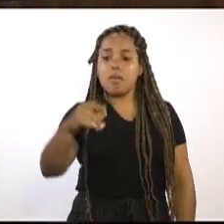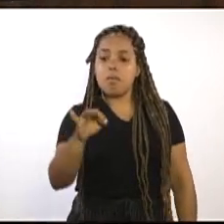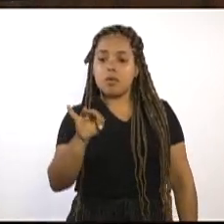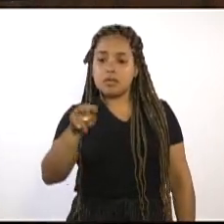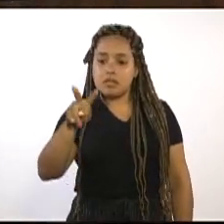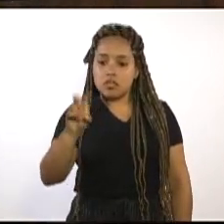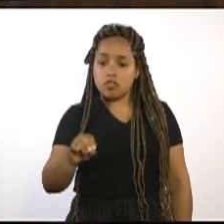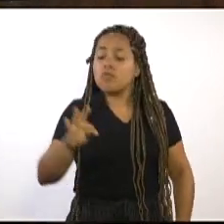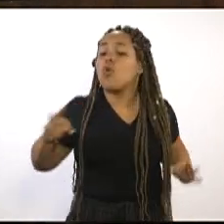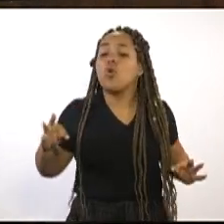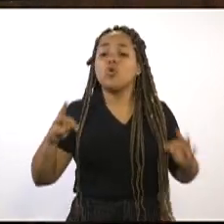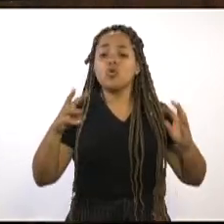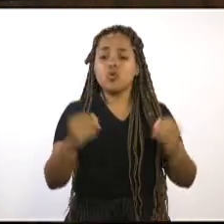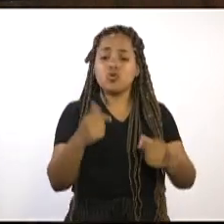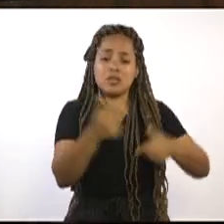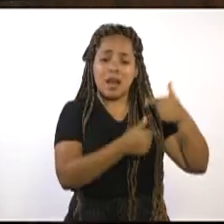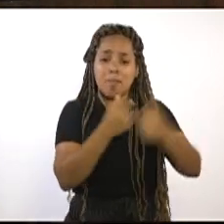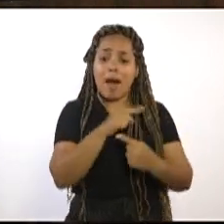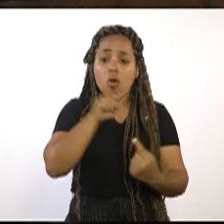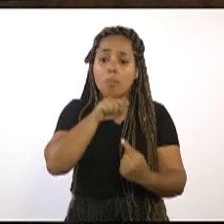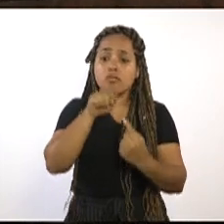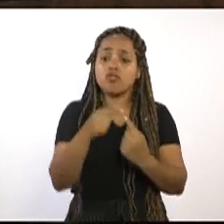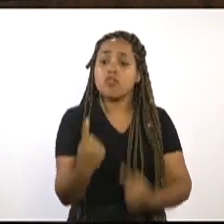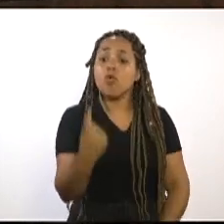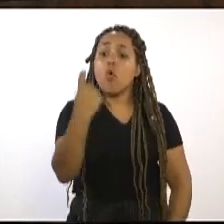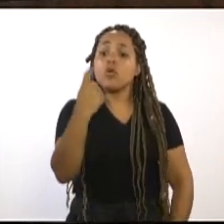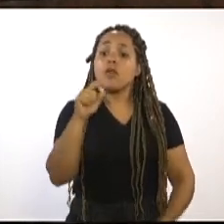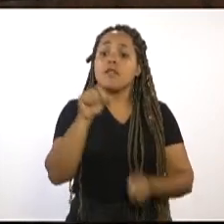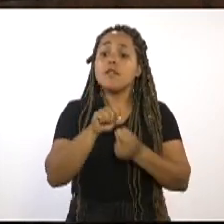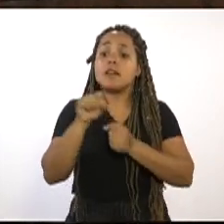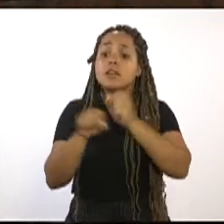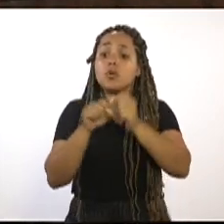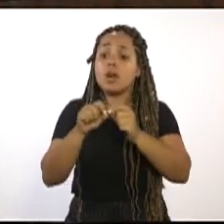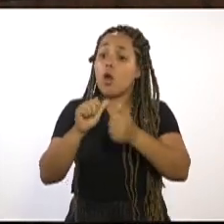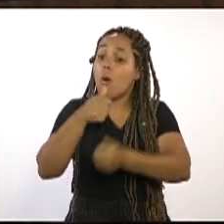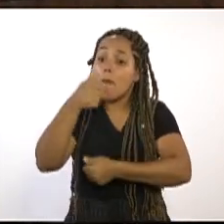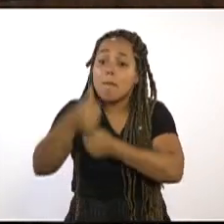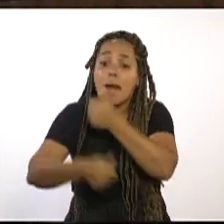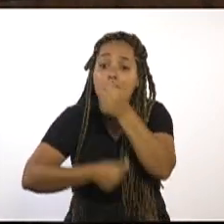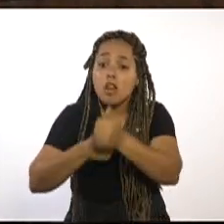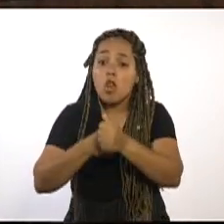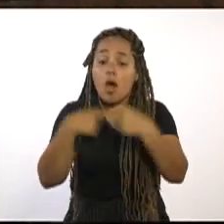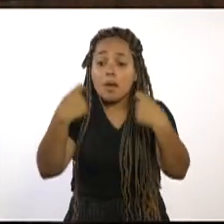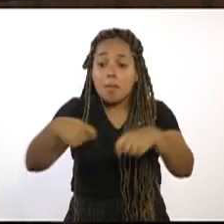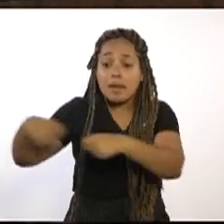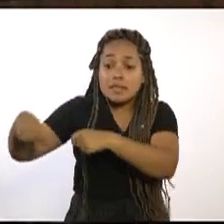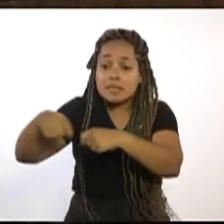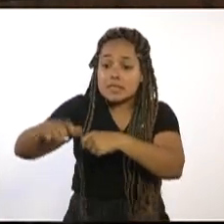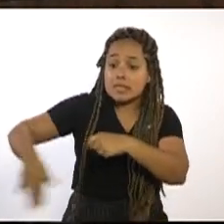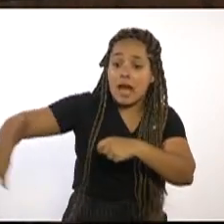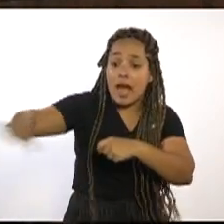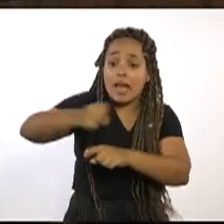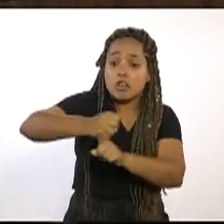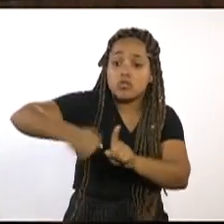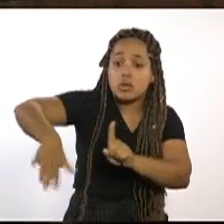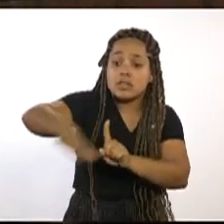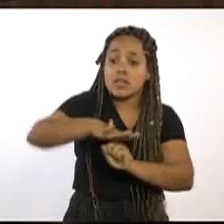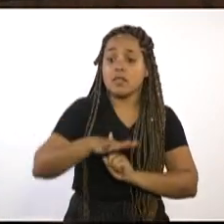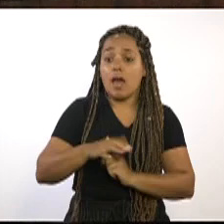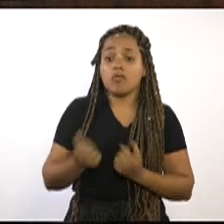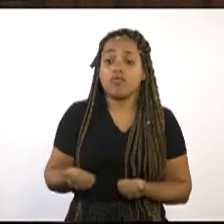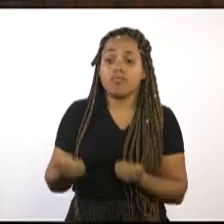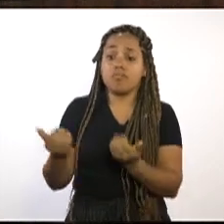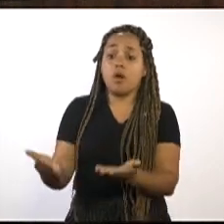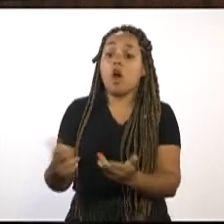único objetivo: fazer o melhor possível para atender às necessidades da sociedade. Nós não devemos